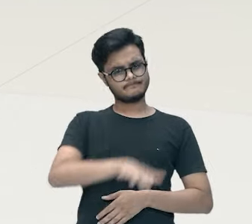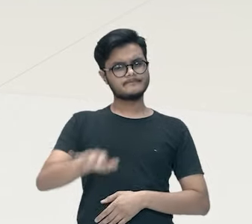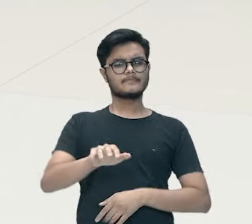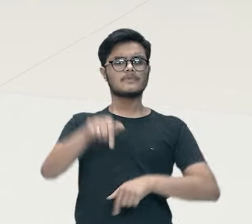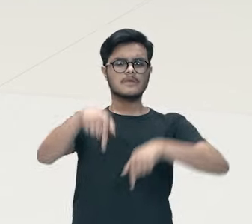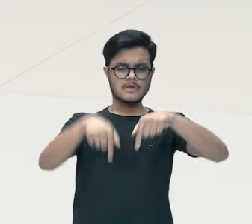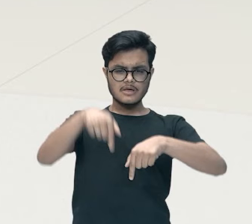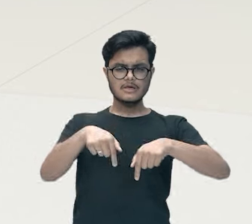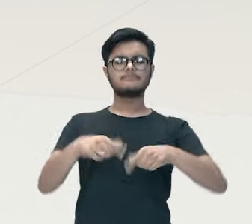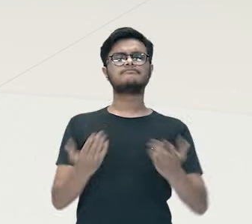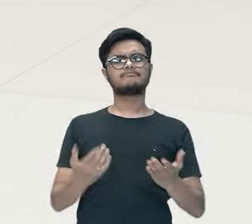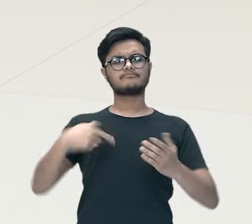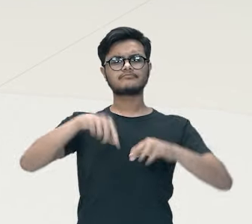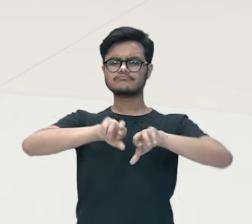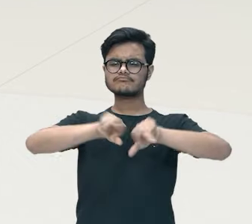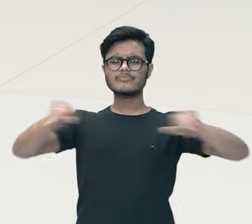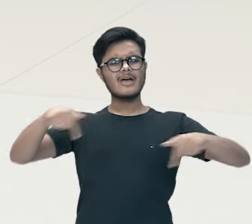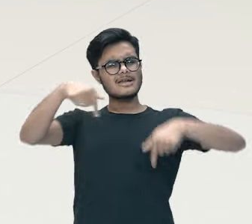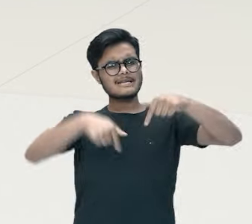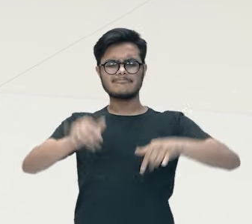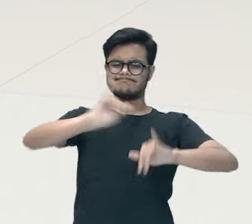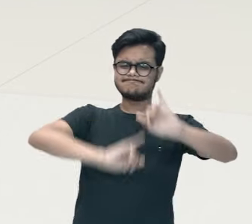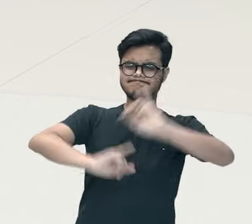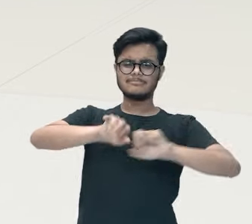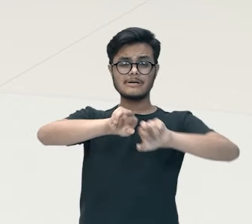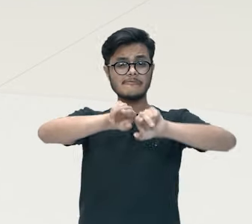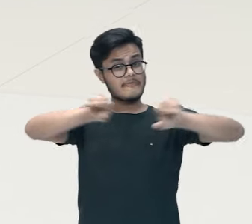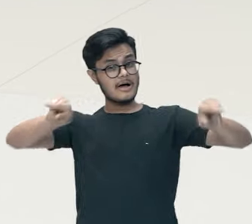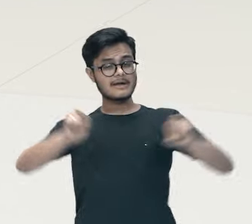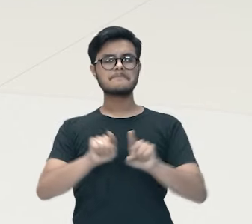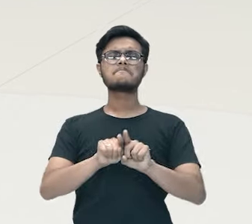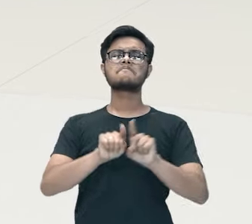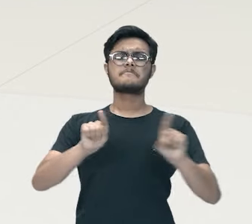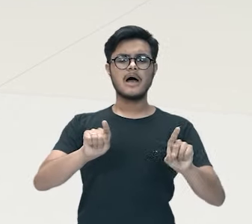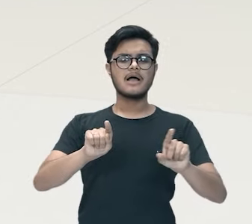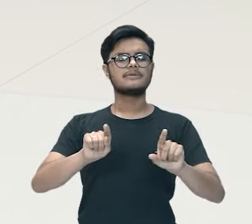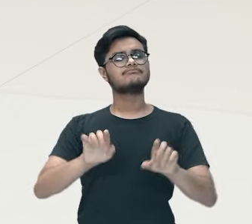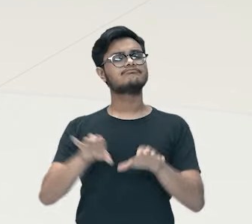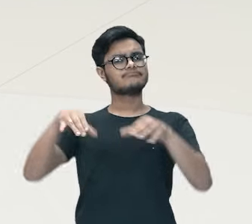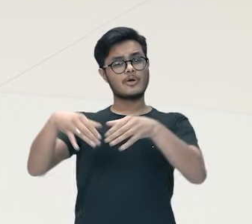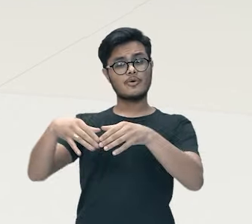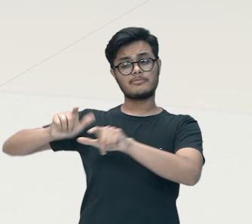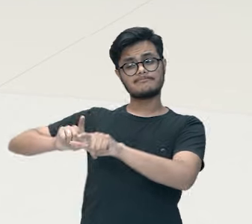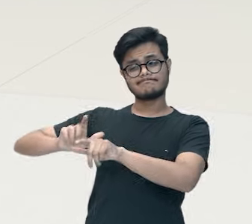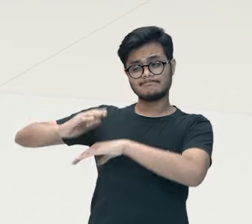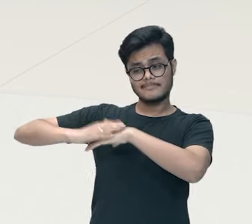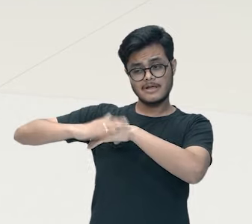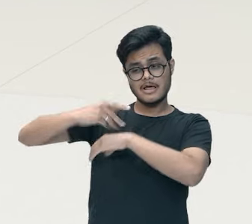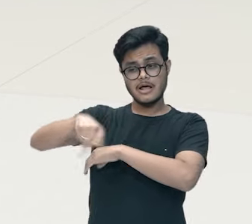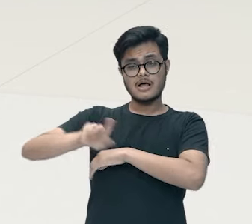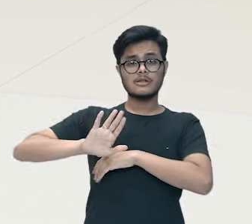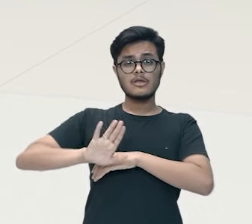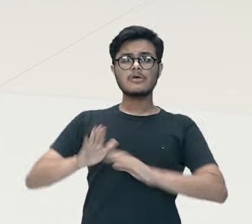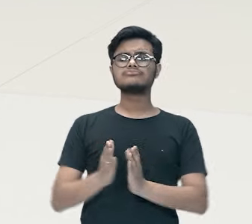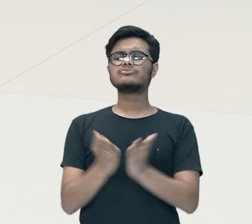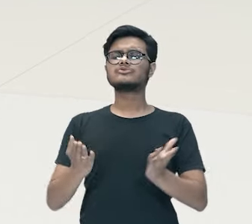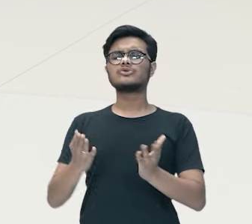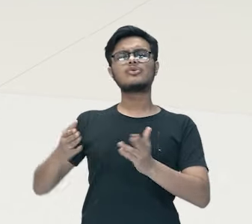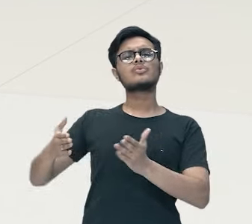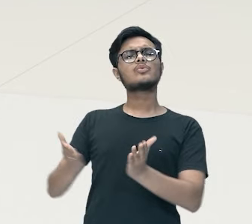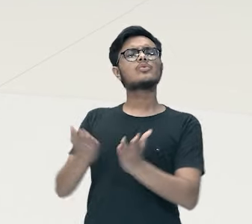esse número grande de substâncias e aí, dependendo, né, do grupo de substância, a gente vai classificar de uma